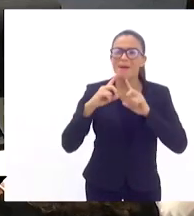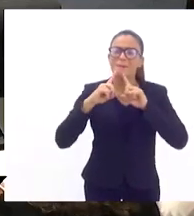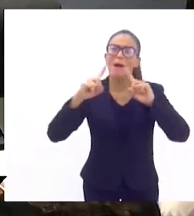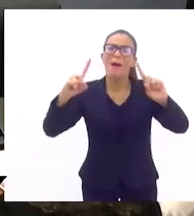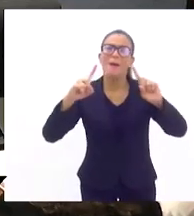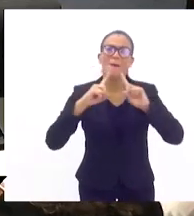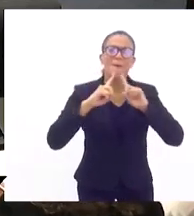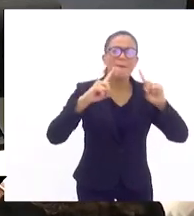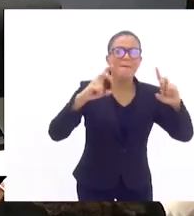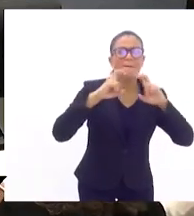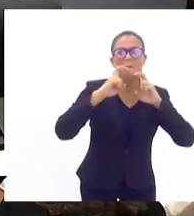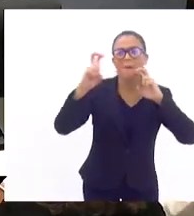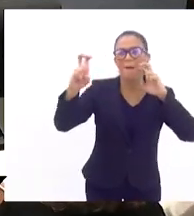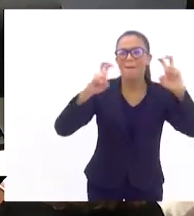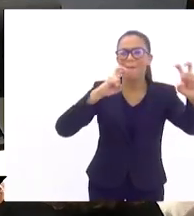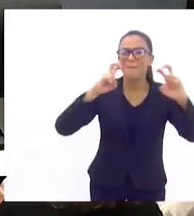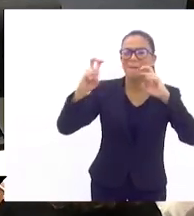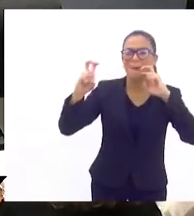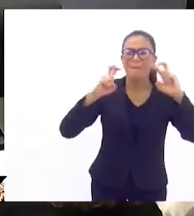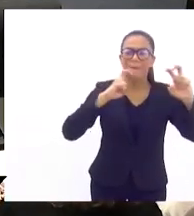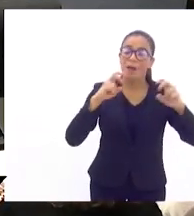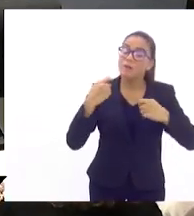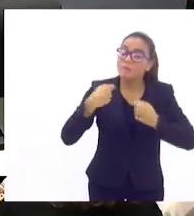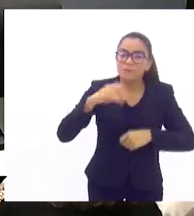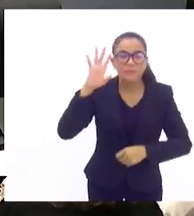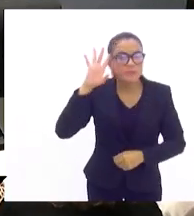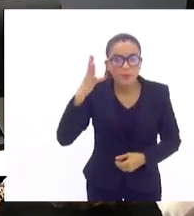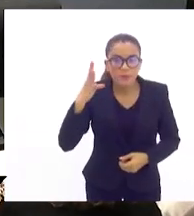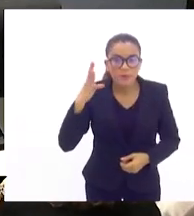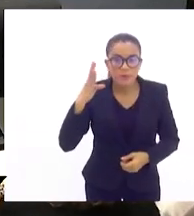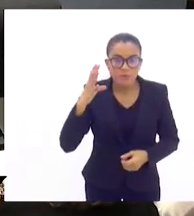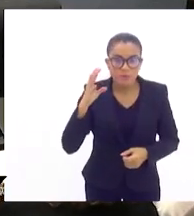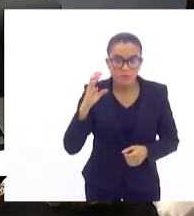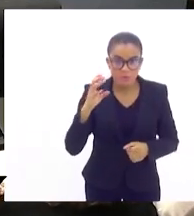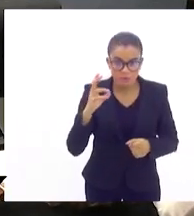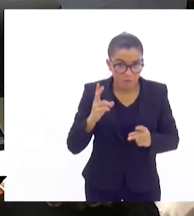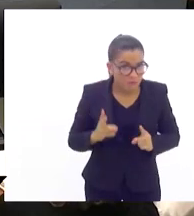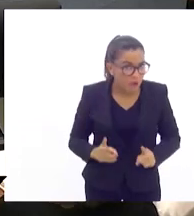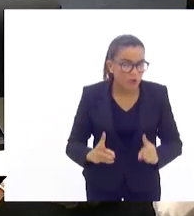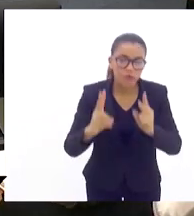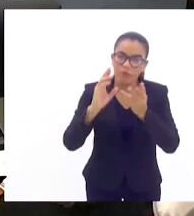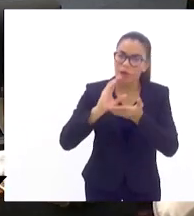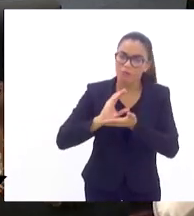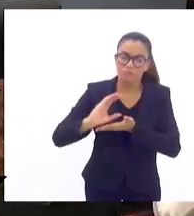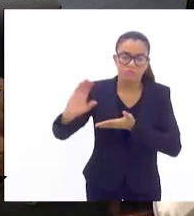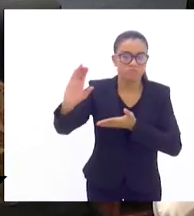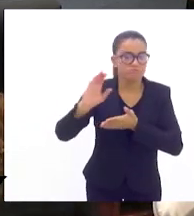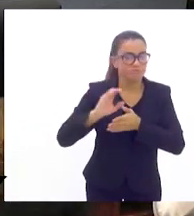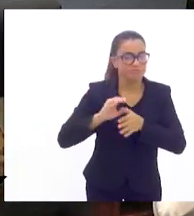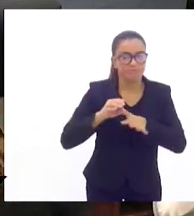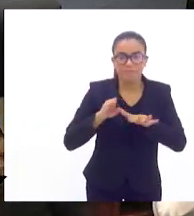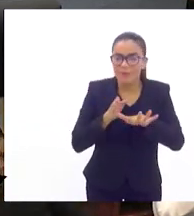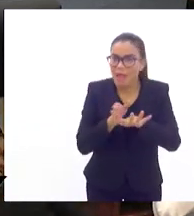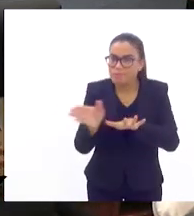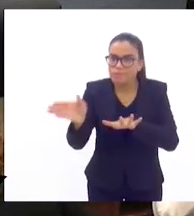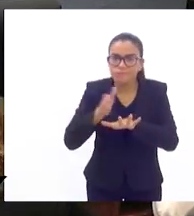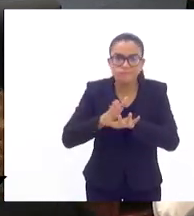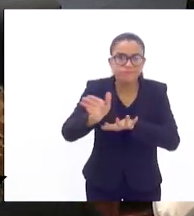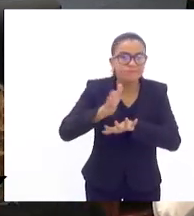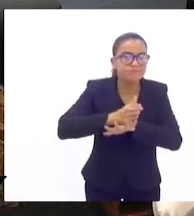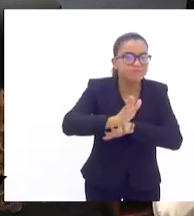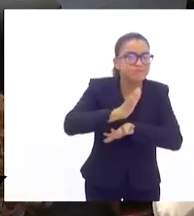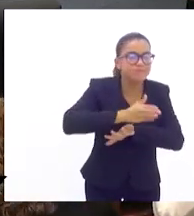Por favor, presidente, com a palavra, vai. A gente precisa da solução. A gente vai continuar investindo em rede de água, vai continuar investindo na recuperação dos sistemas,